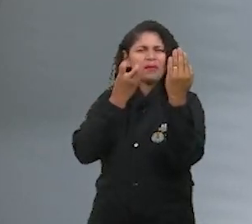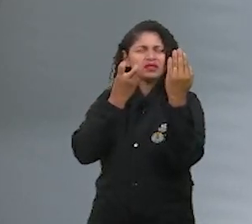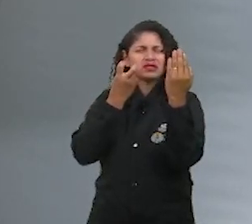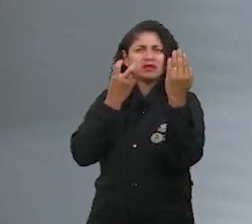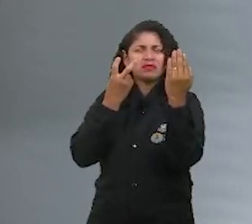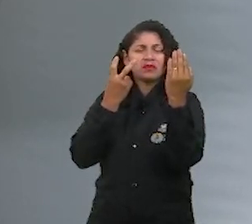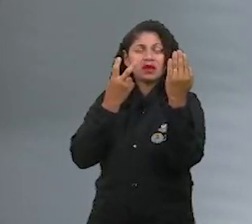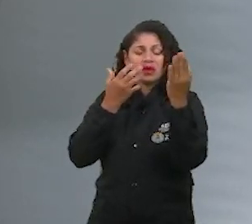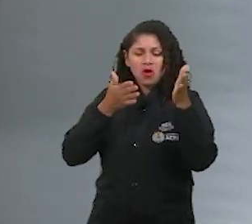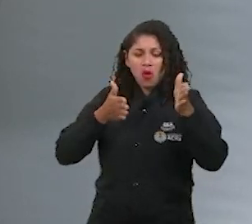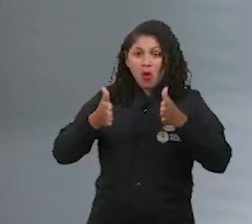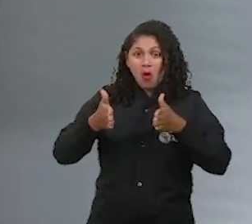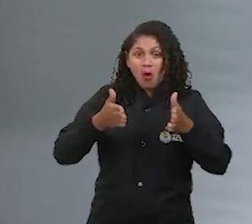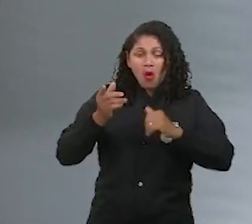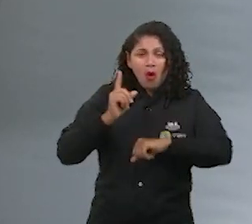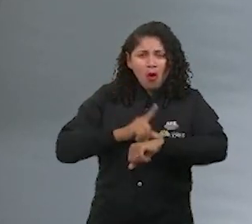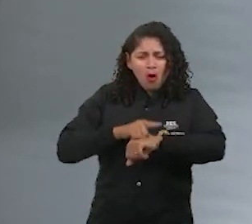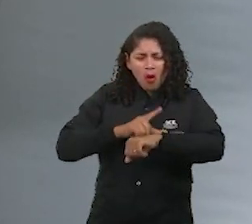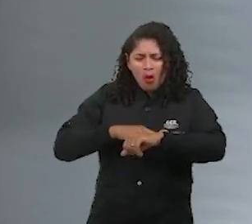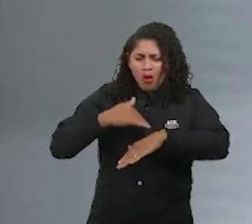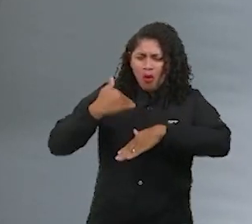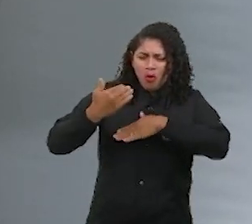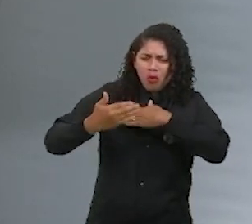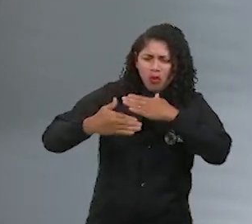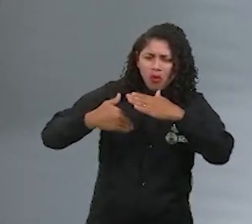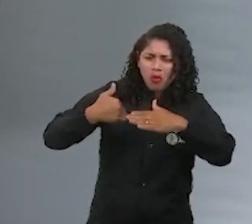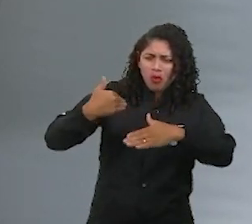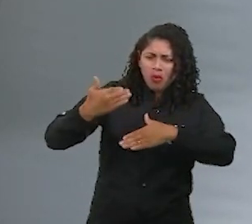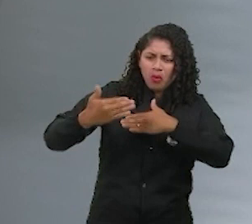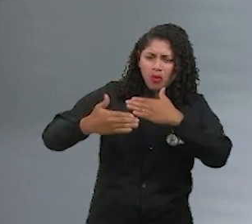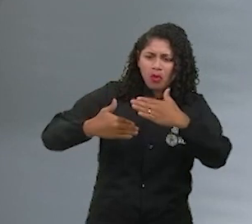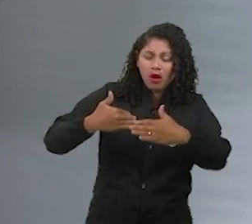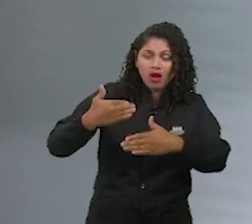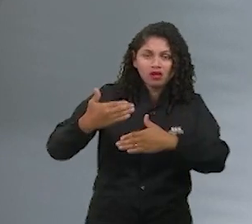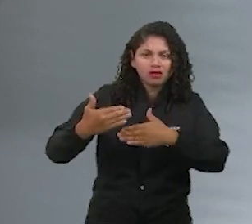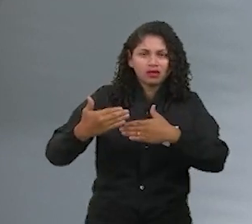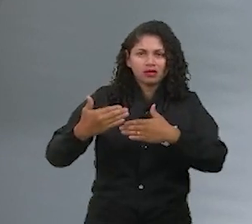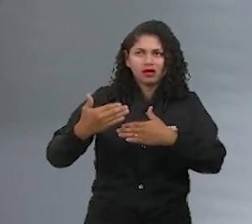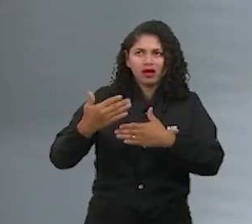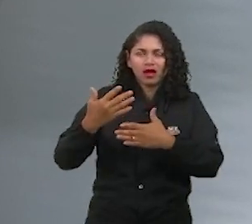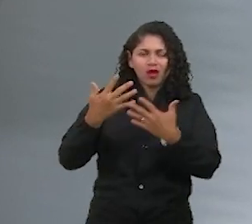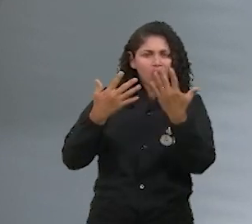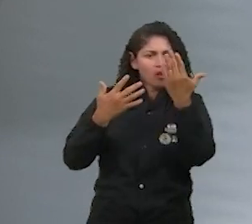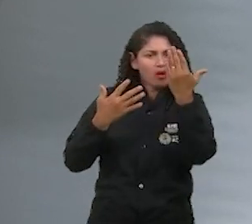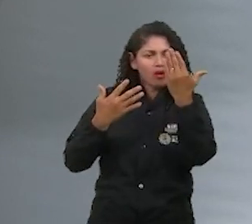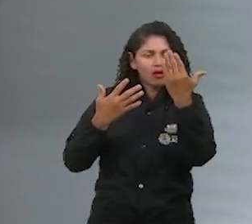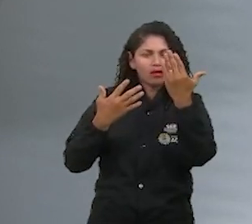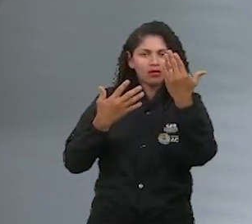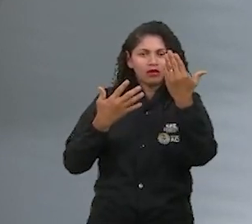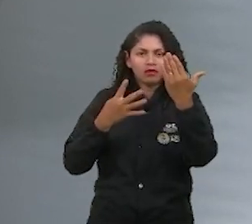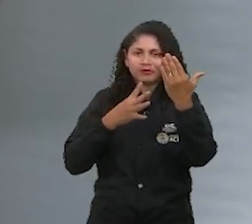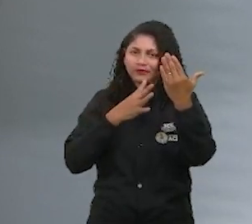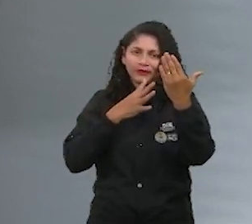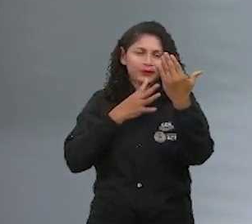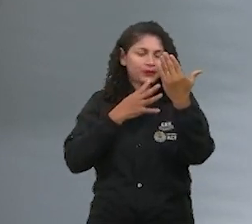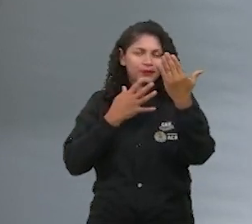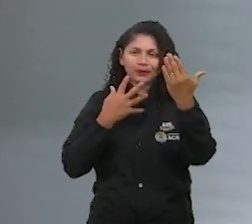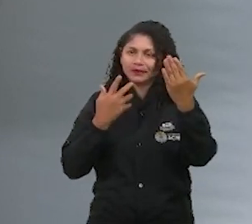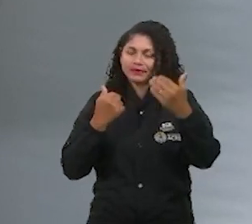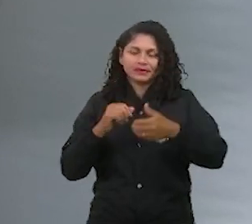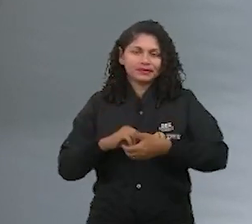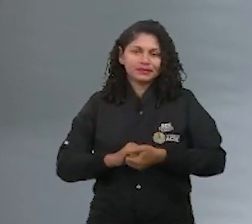que o tempo passa, né? Ela se olha e não se reconhece, né, com essa passagem do tempo, porque no